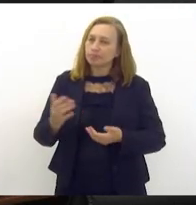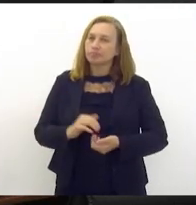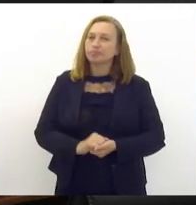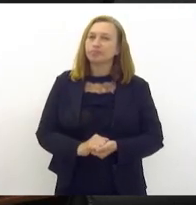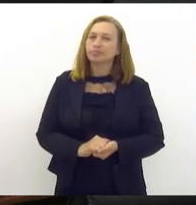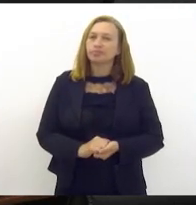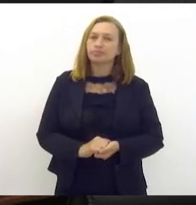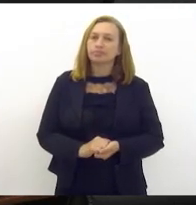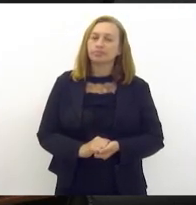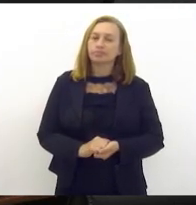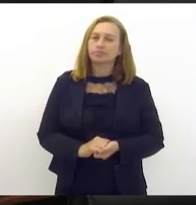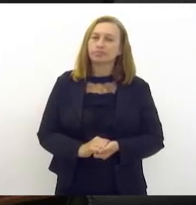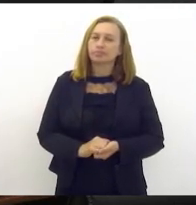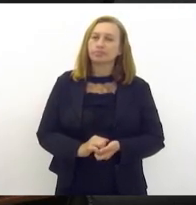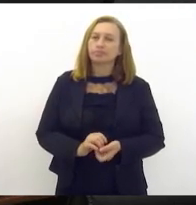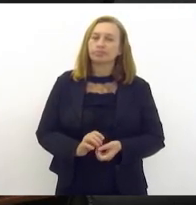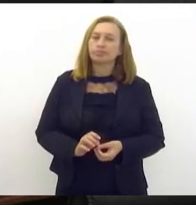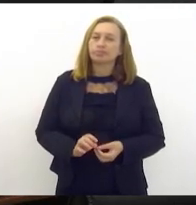Rocha.